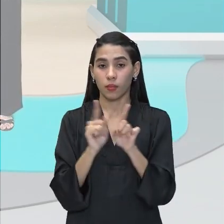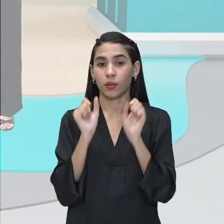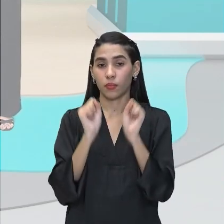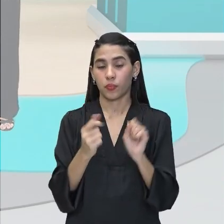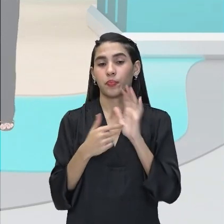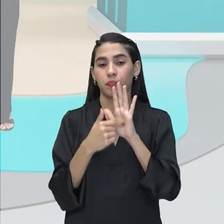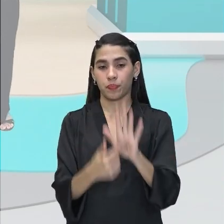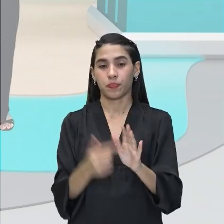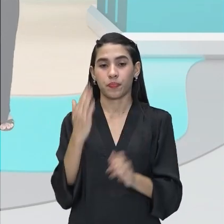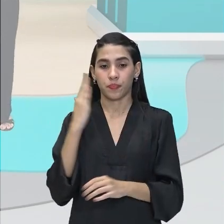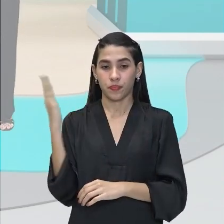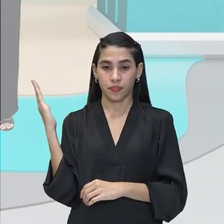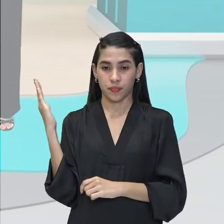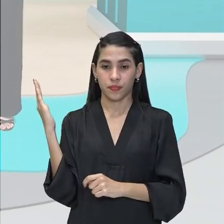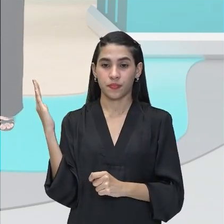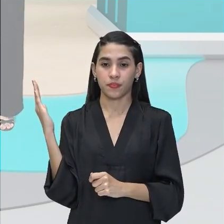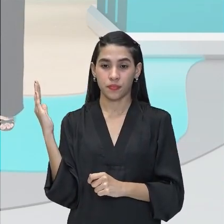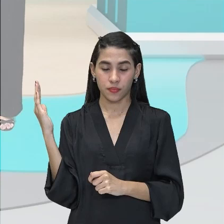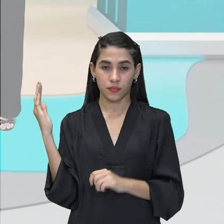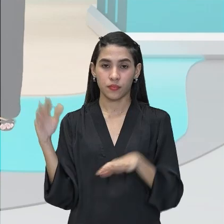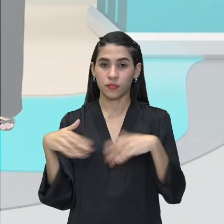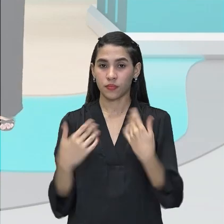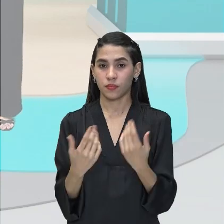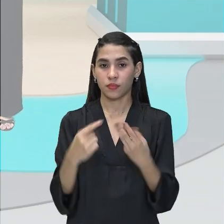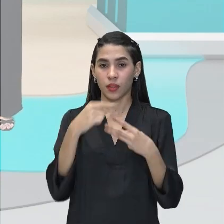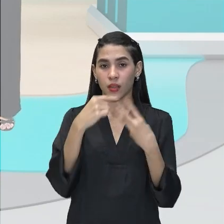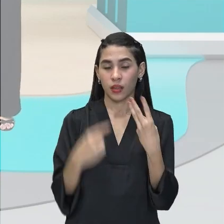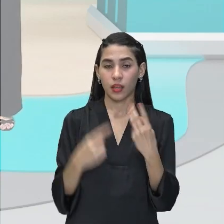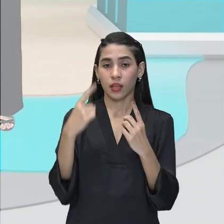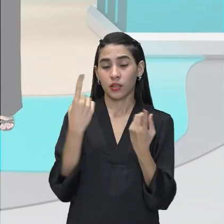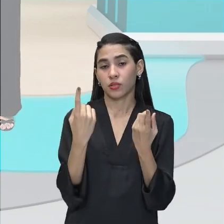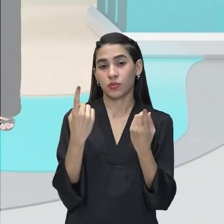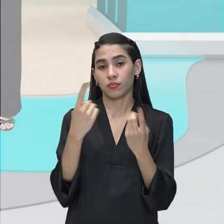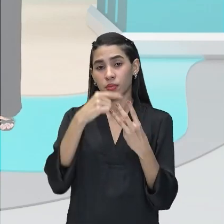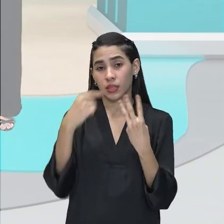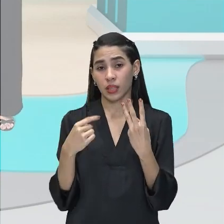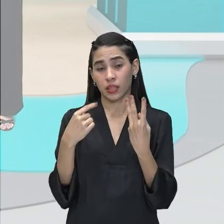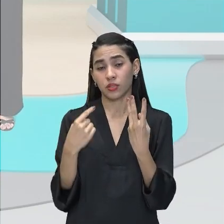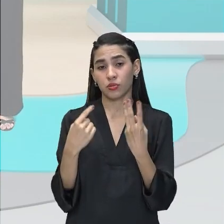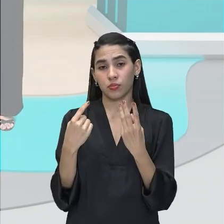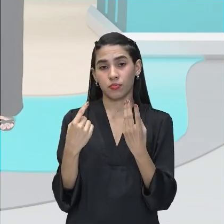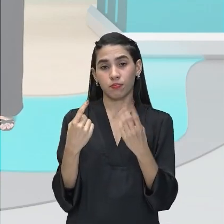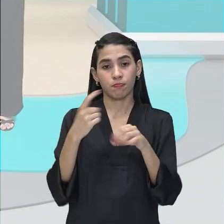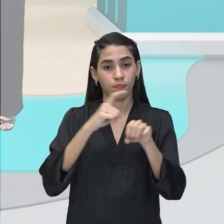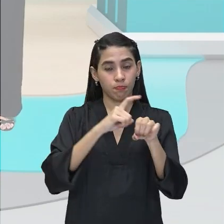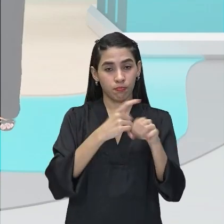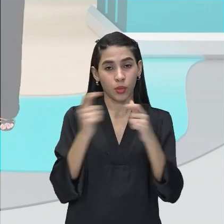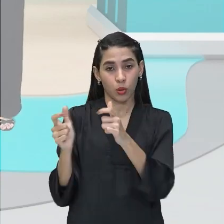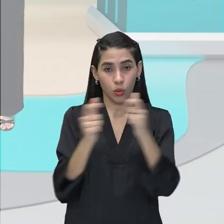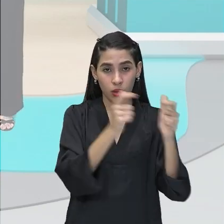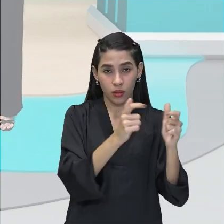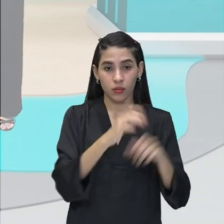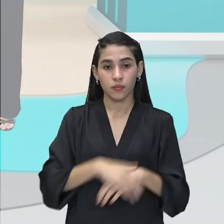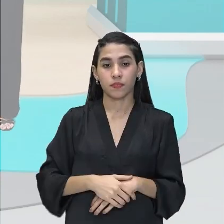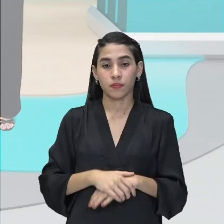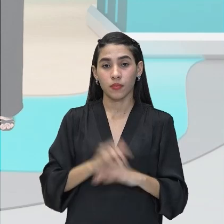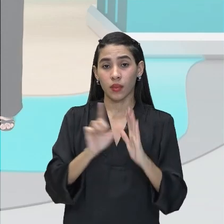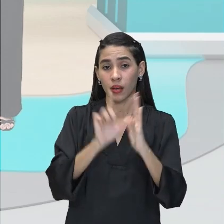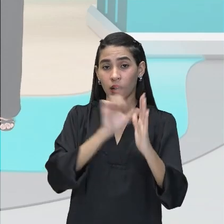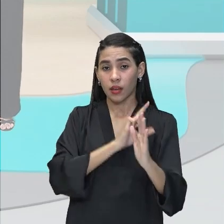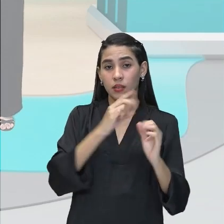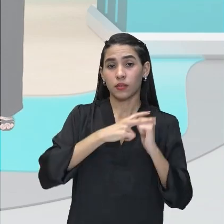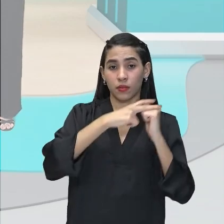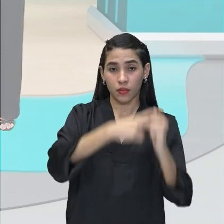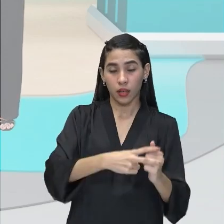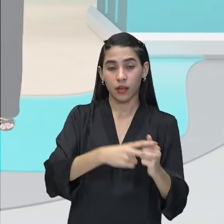depois do verbo. Então, a gente viu 3 formas que ele aparece. Ele pode aparecer antes do verbo com uma palavra